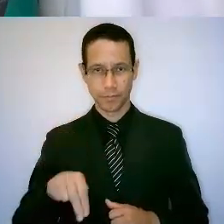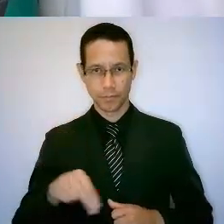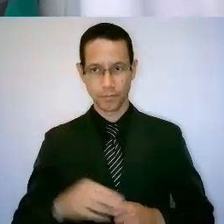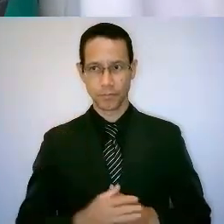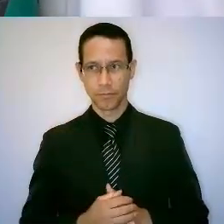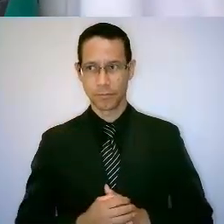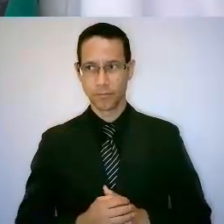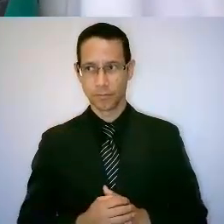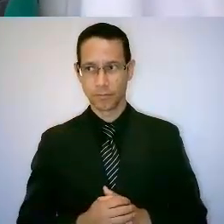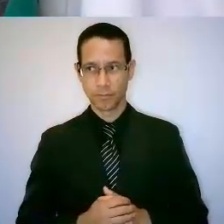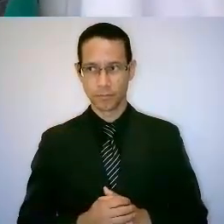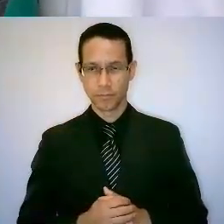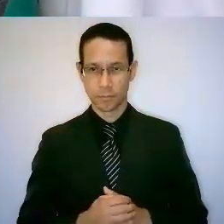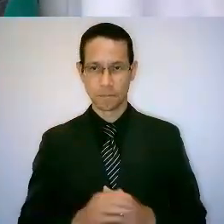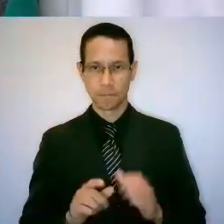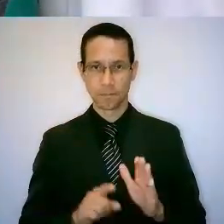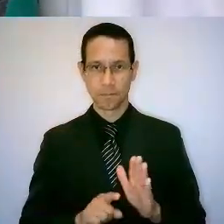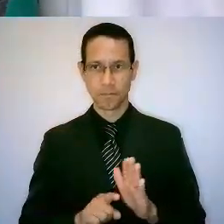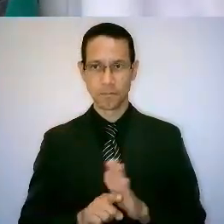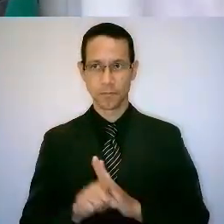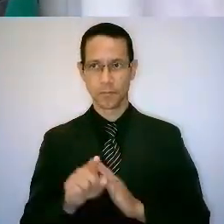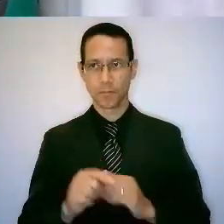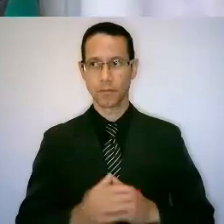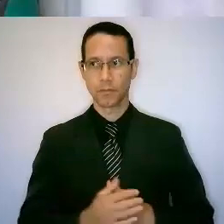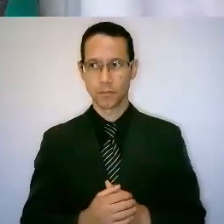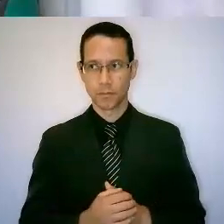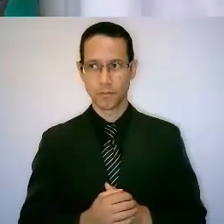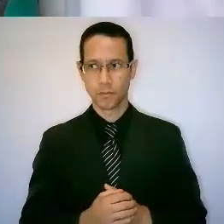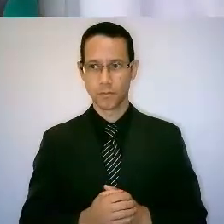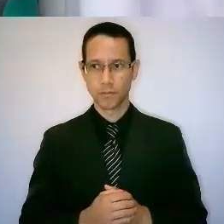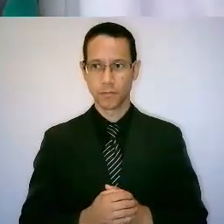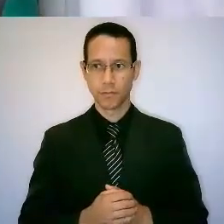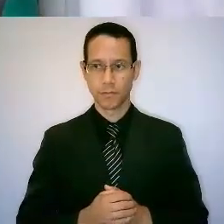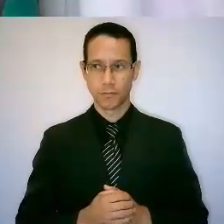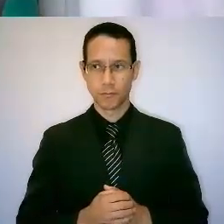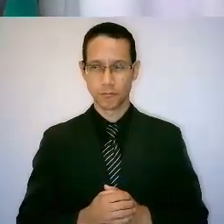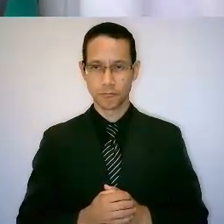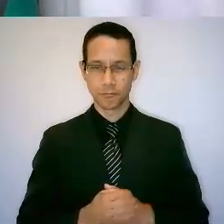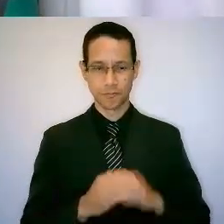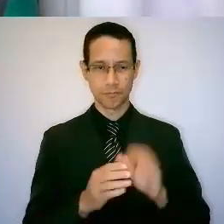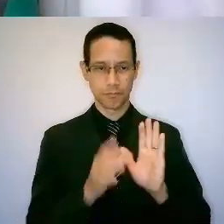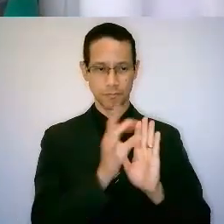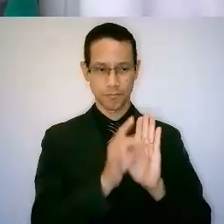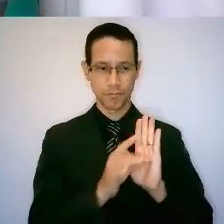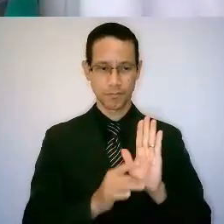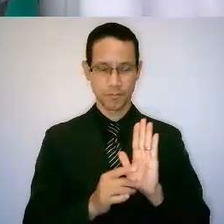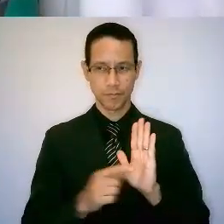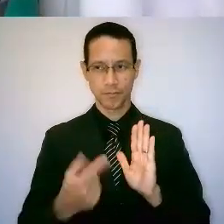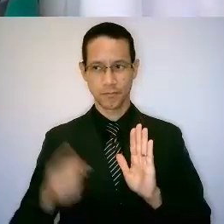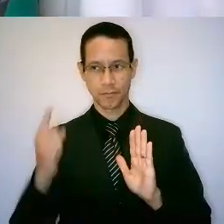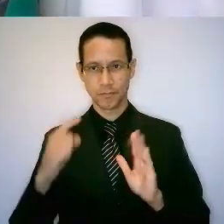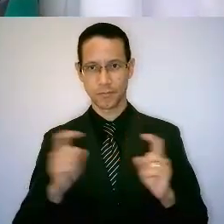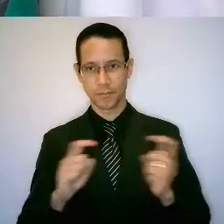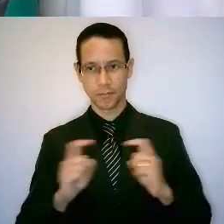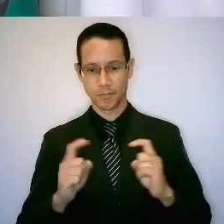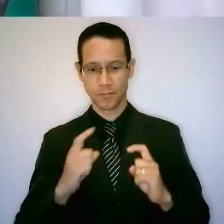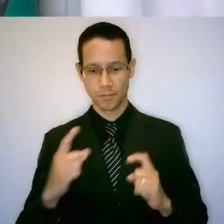questiono os pares a respeito da ata da sessão anterior alguma observação